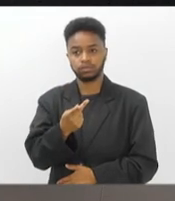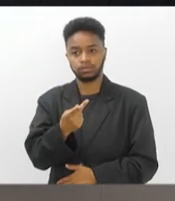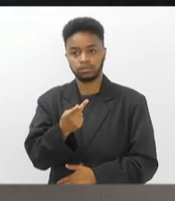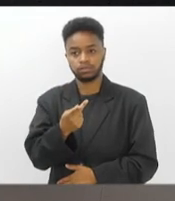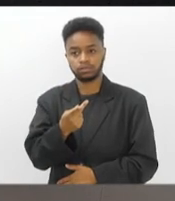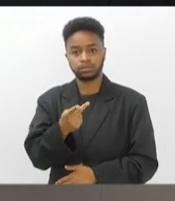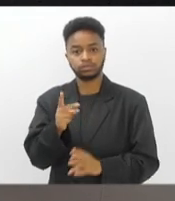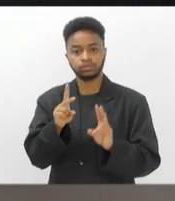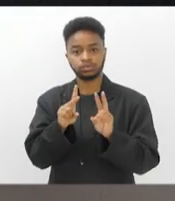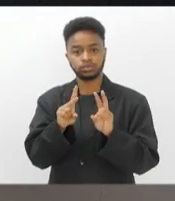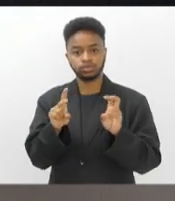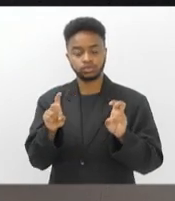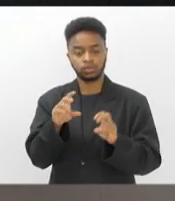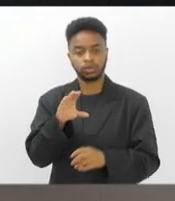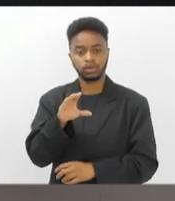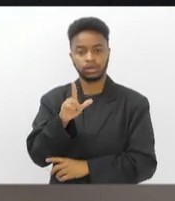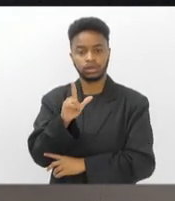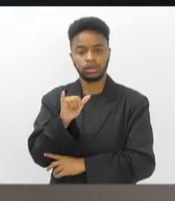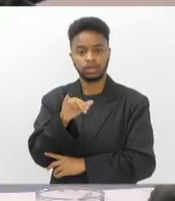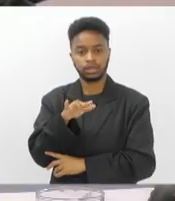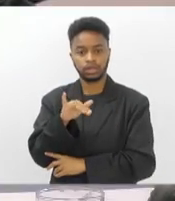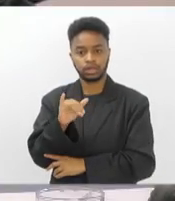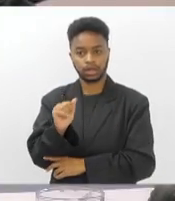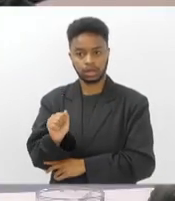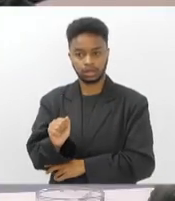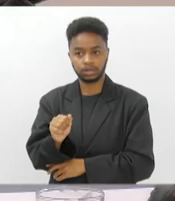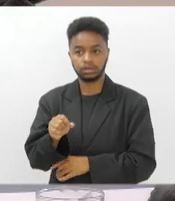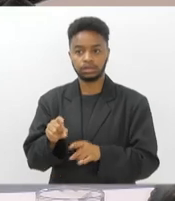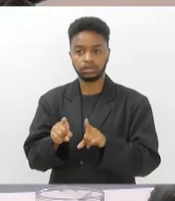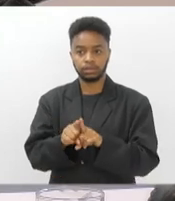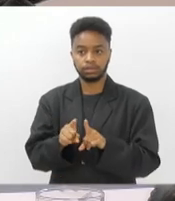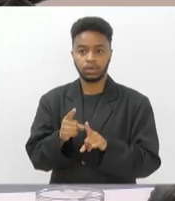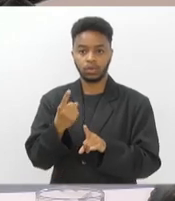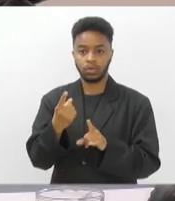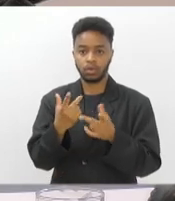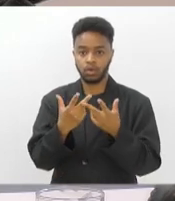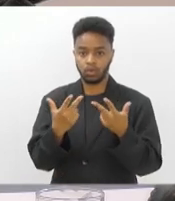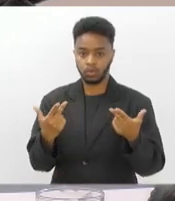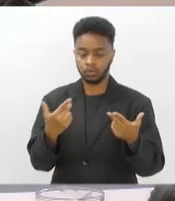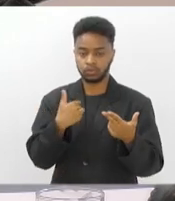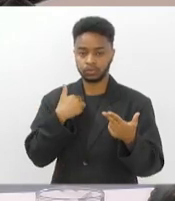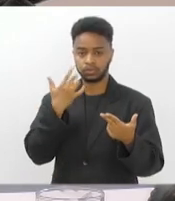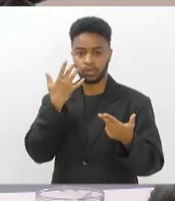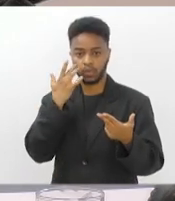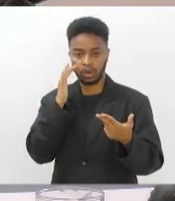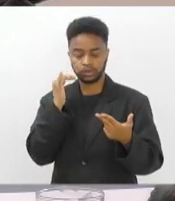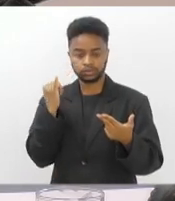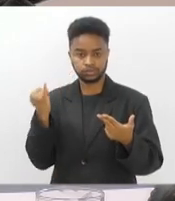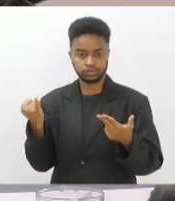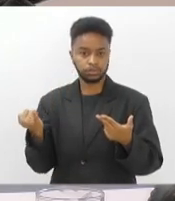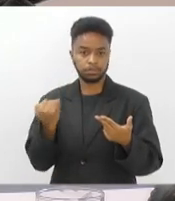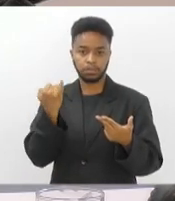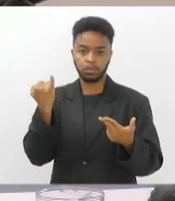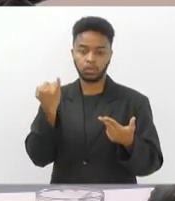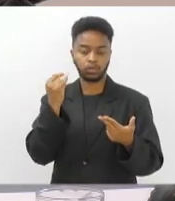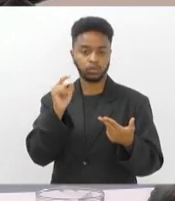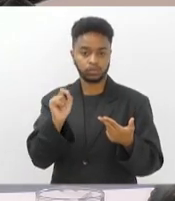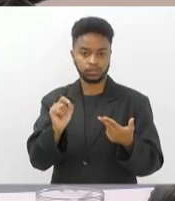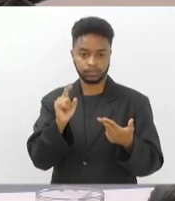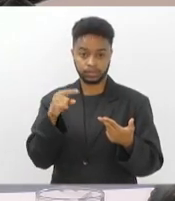dessa questão dessas clínicas uma coisa que eu acho que seria importante era